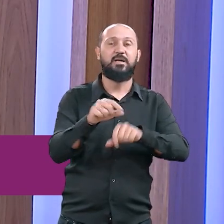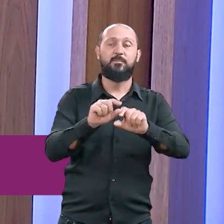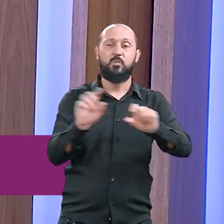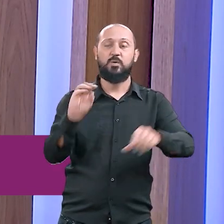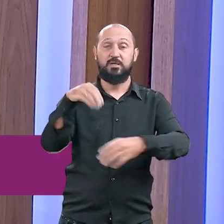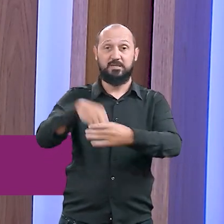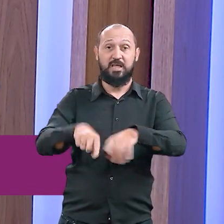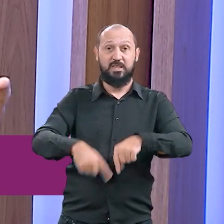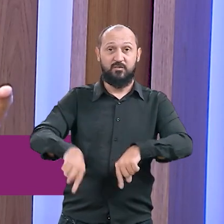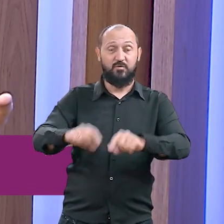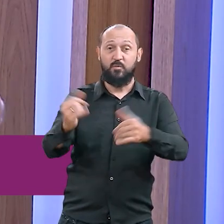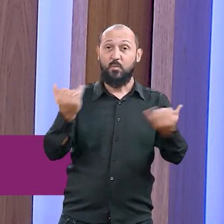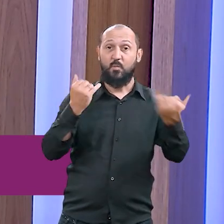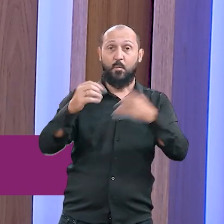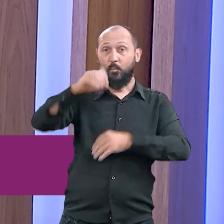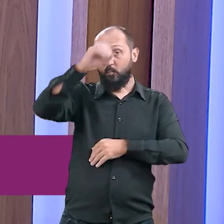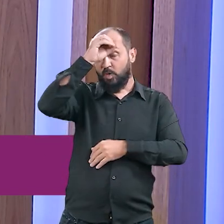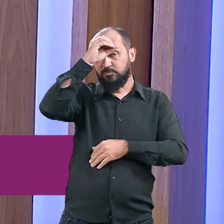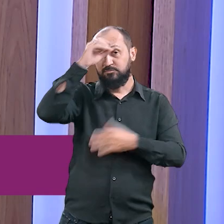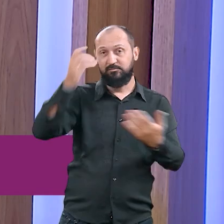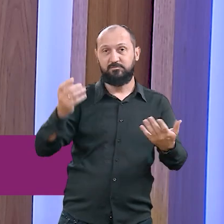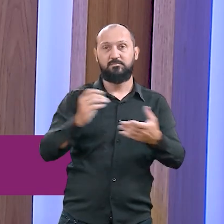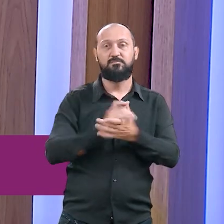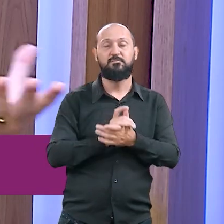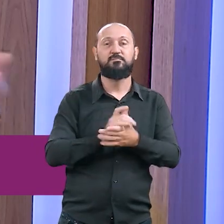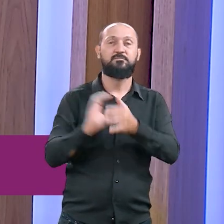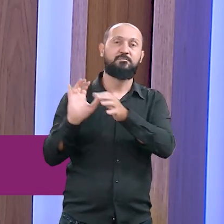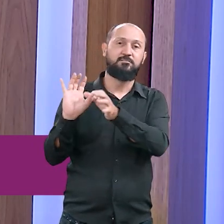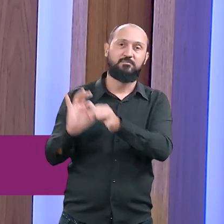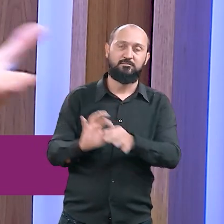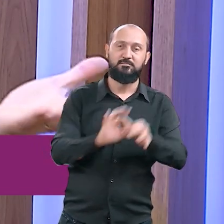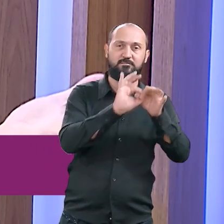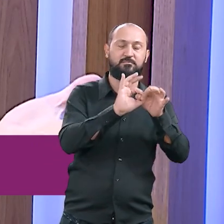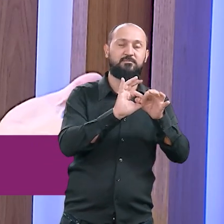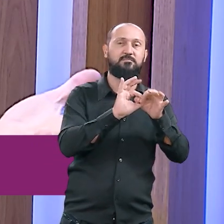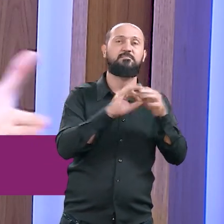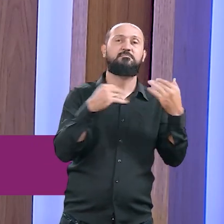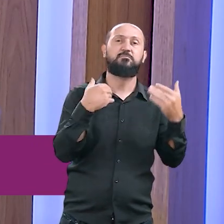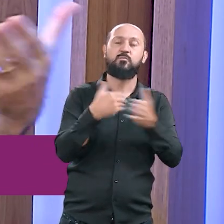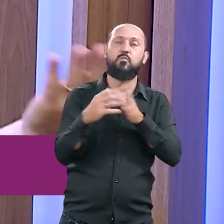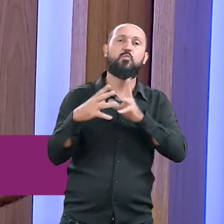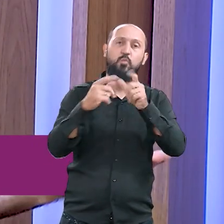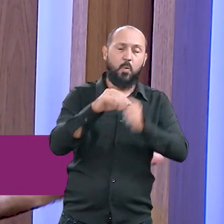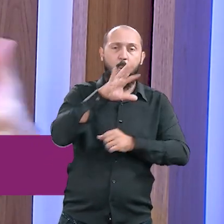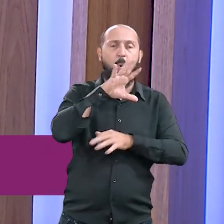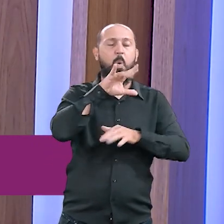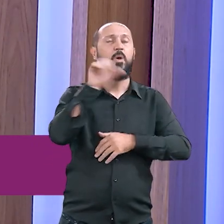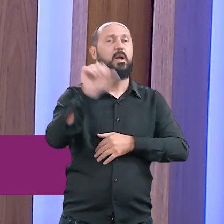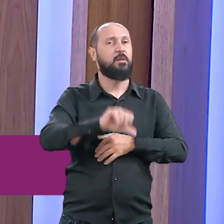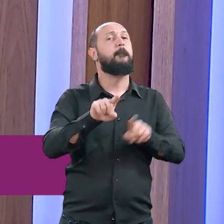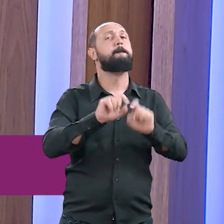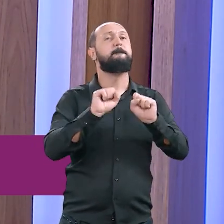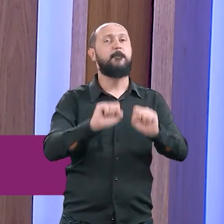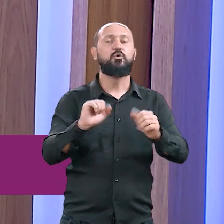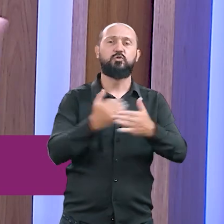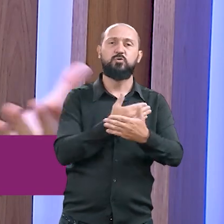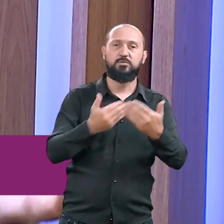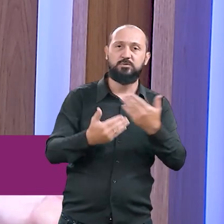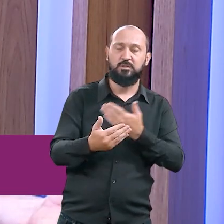agora, no meio do caminho, pensa nas redes sociais, pensa no celular, são tecnologias que apareceram, a tecnologia em